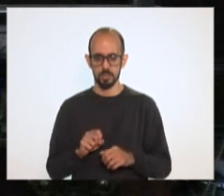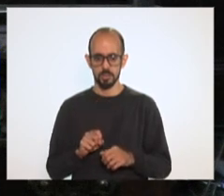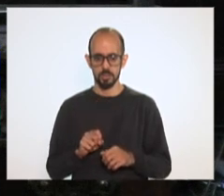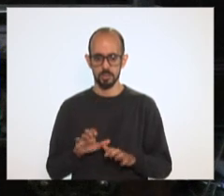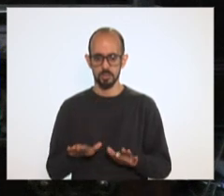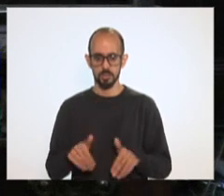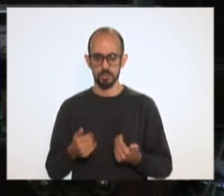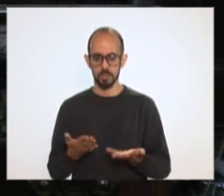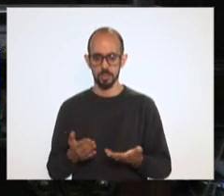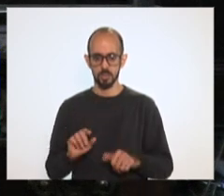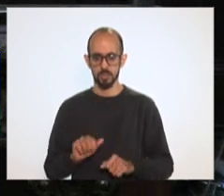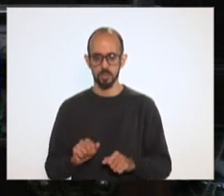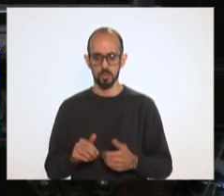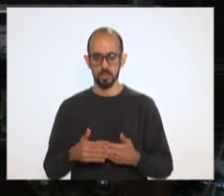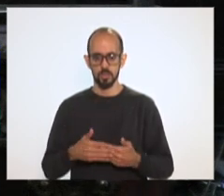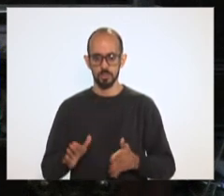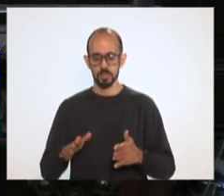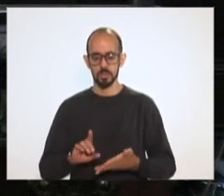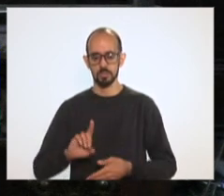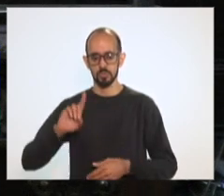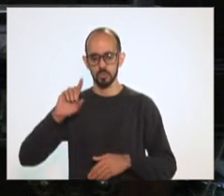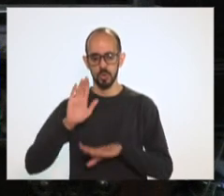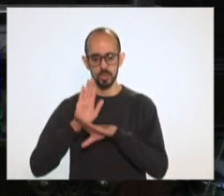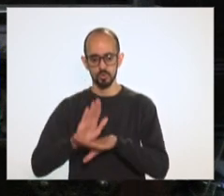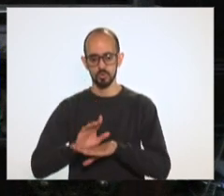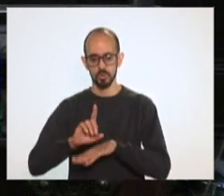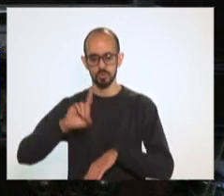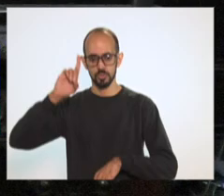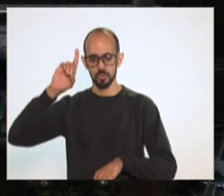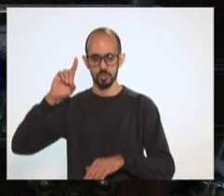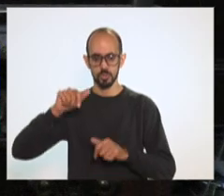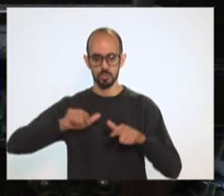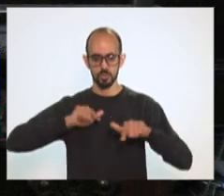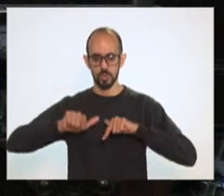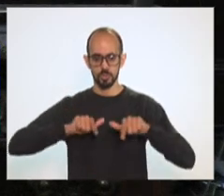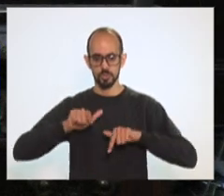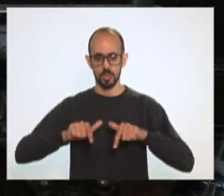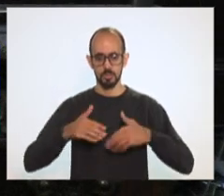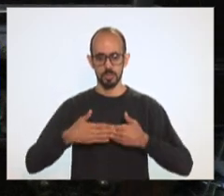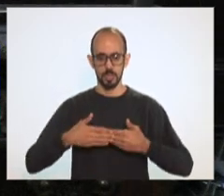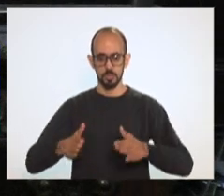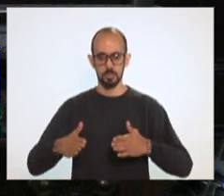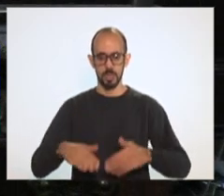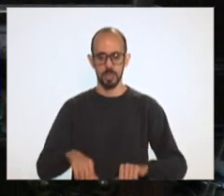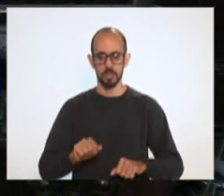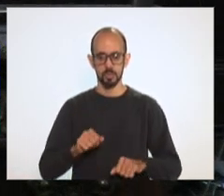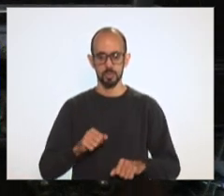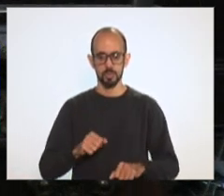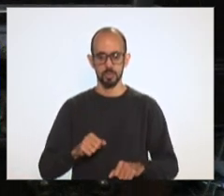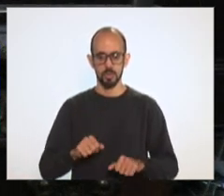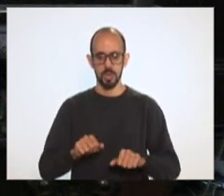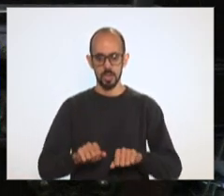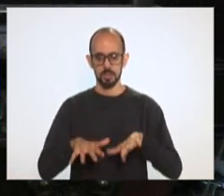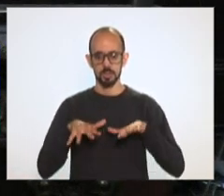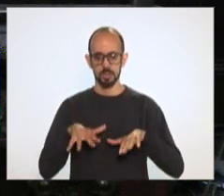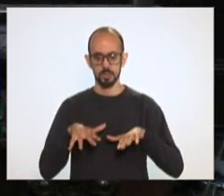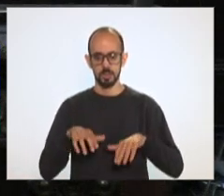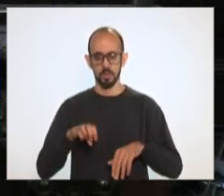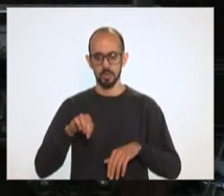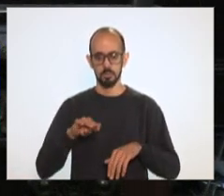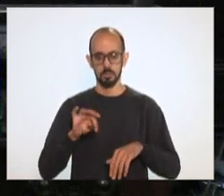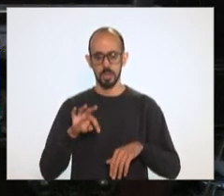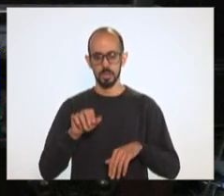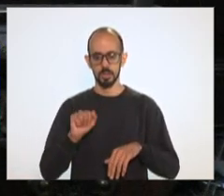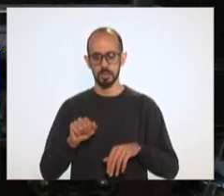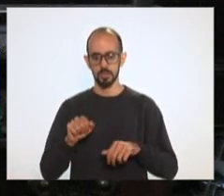proteção de Deus iniciamos o nosso trabalho está aberta a terceira sessão extraordinária do dia 16 presidência convida a deputada Marta Rocha fazer a leitura da ata da sessão